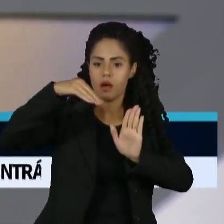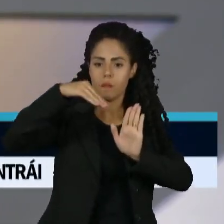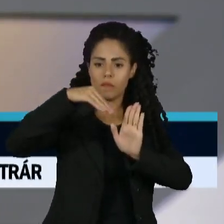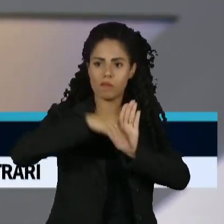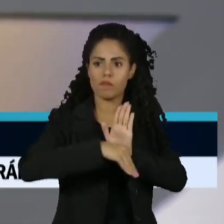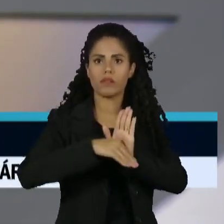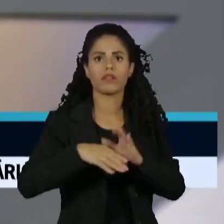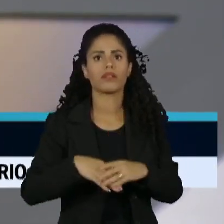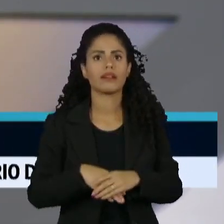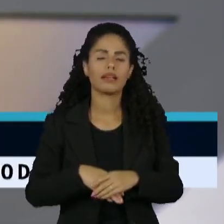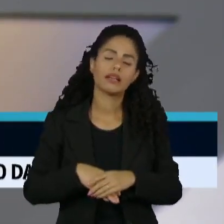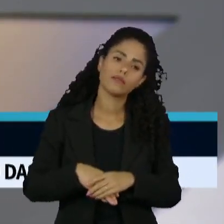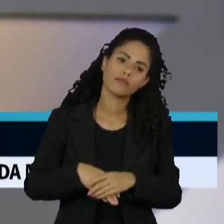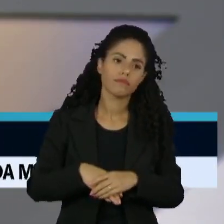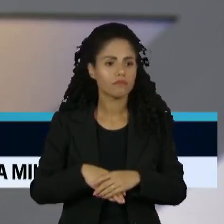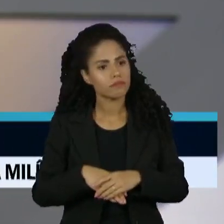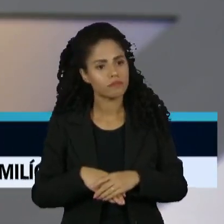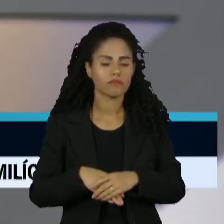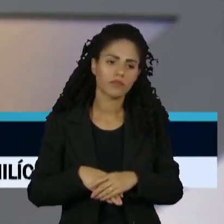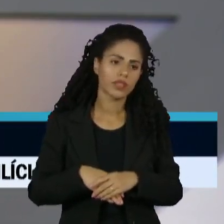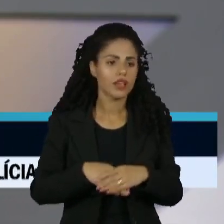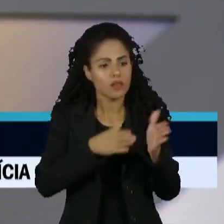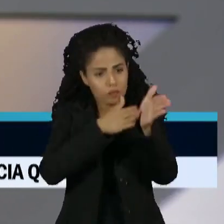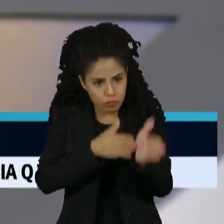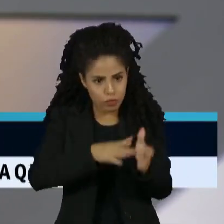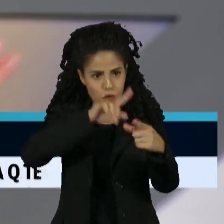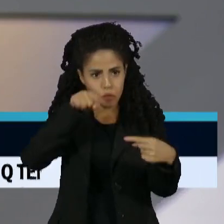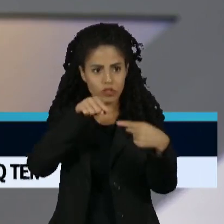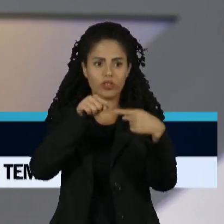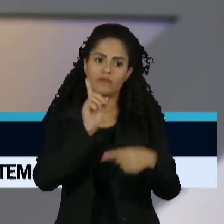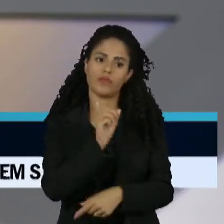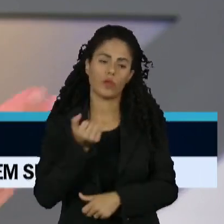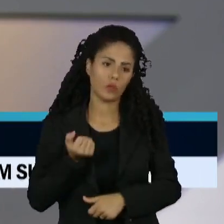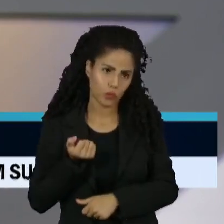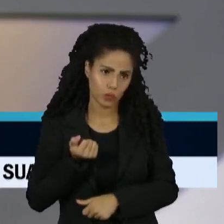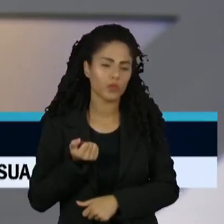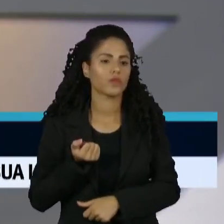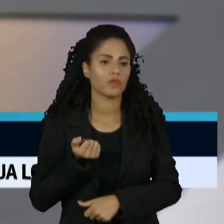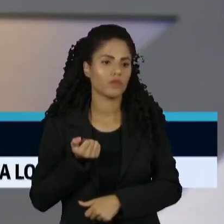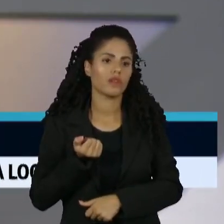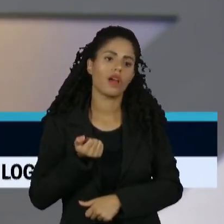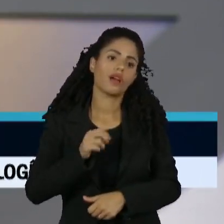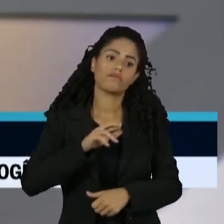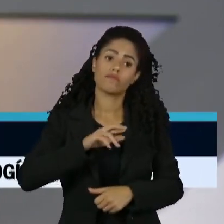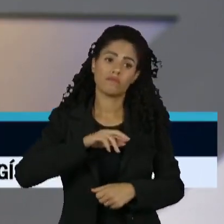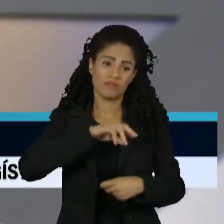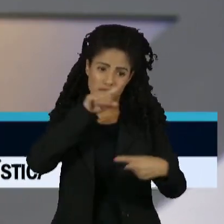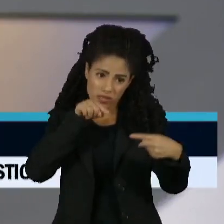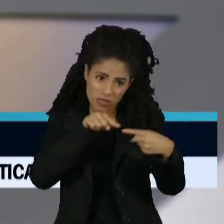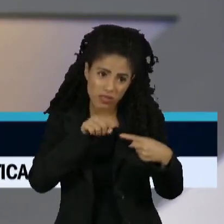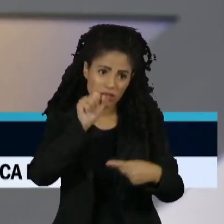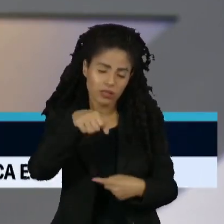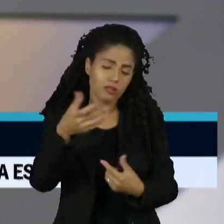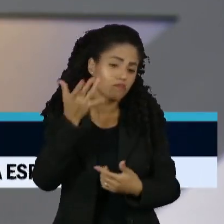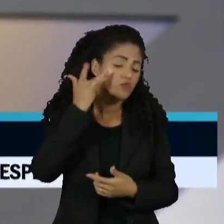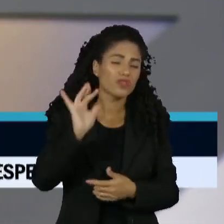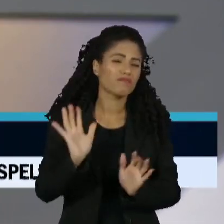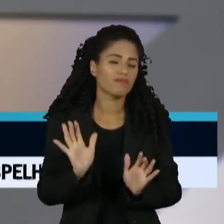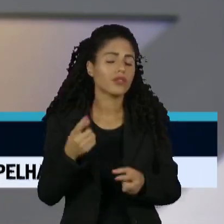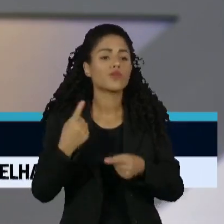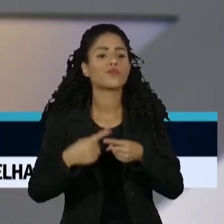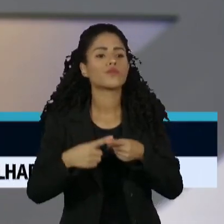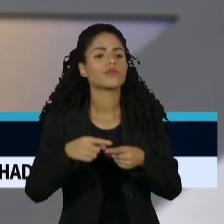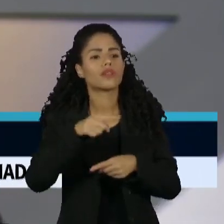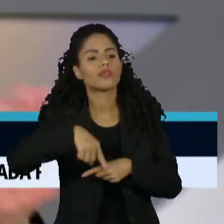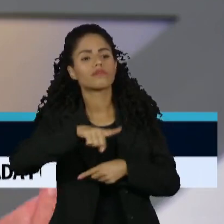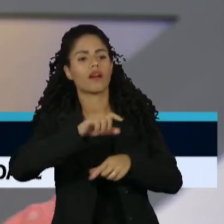A resposta é, se fosse para seguir a meta, não. Não vai seguir a meta, sim. Né? Então,